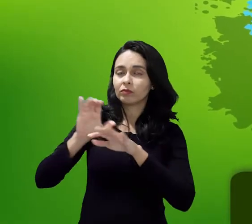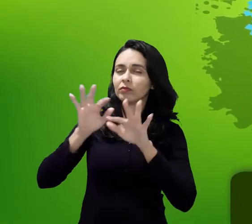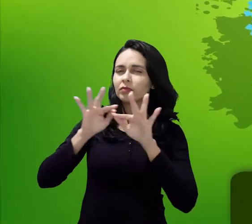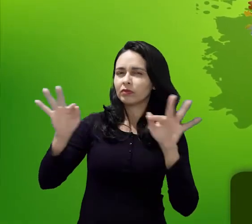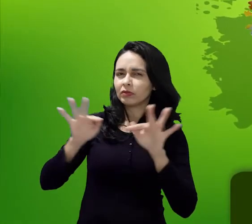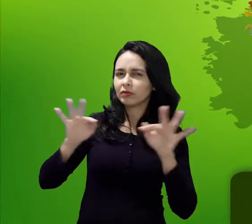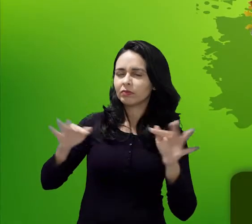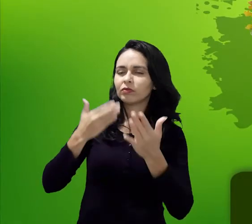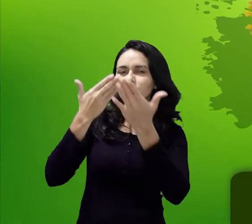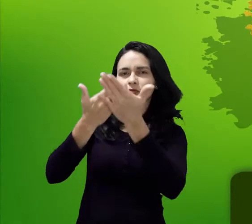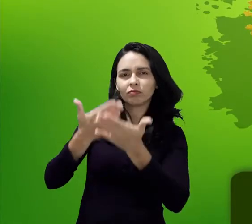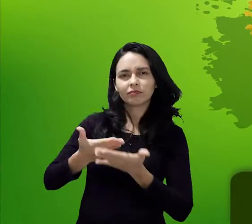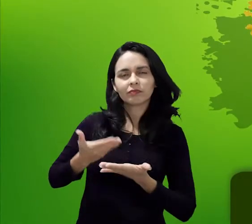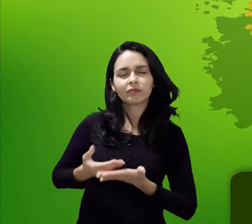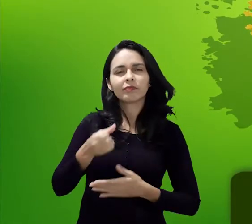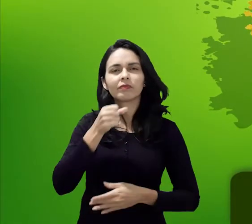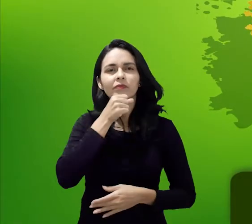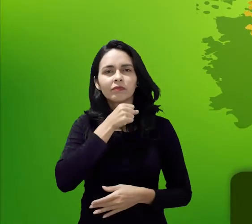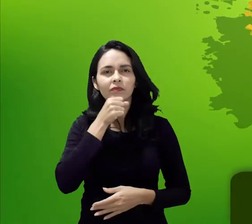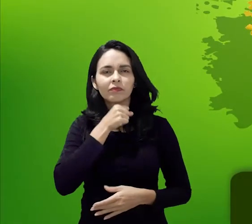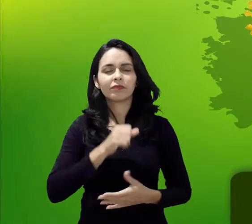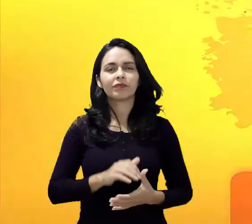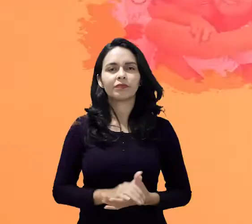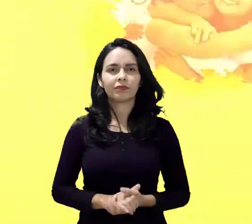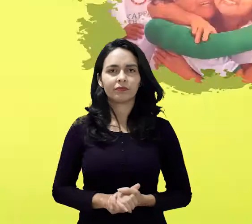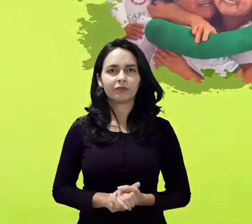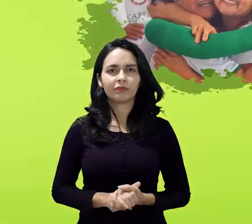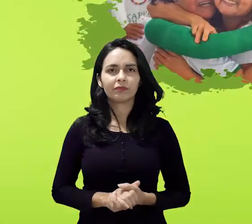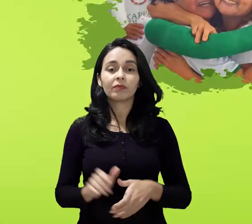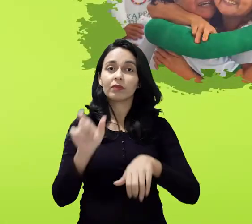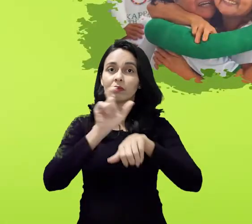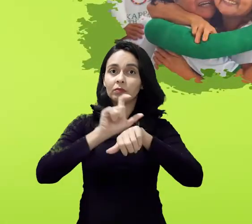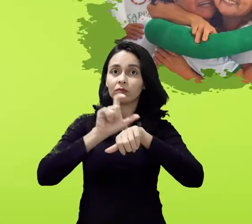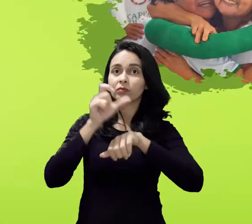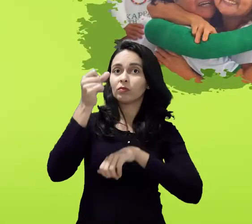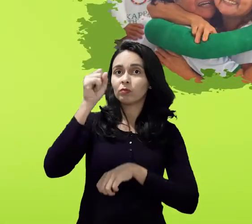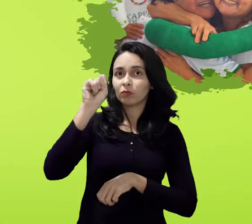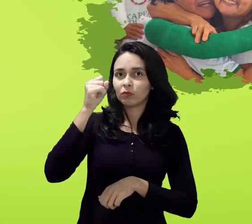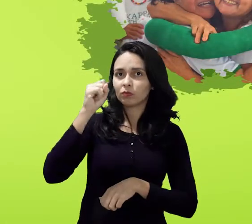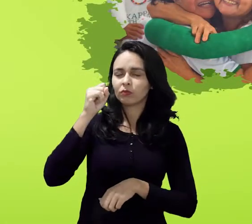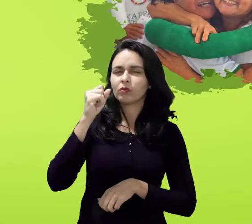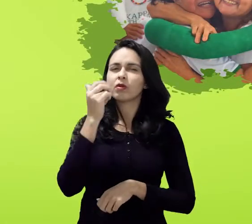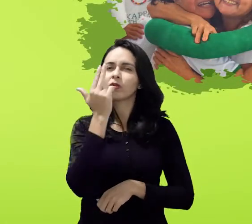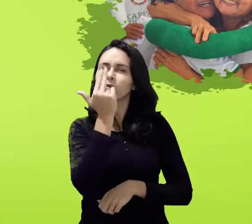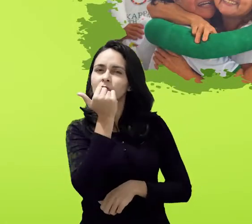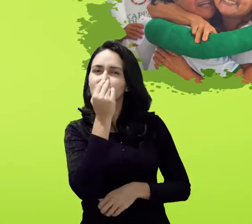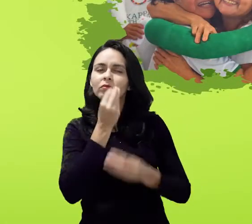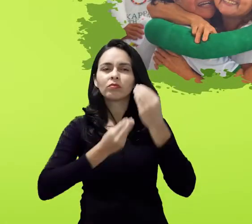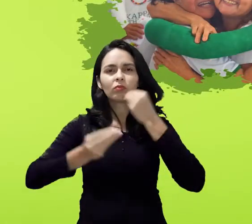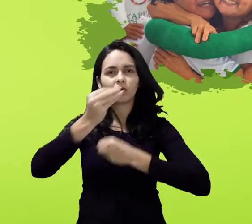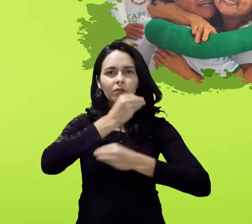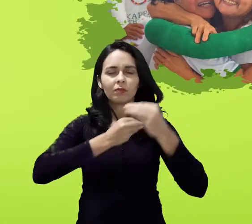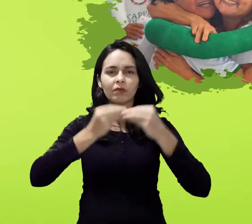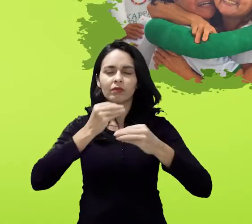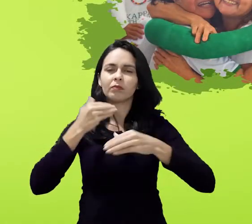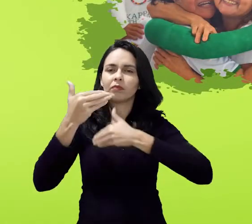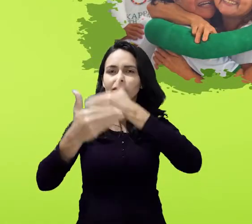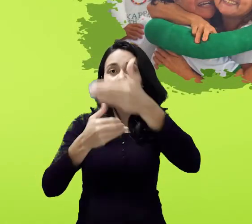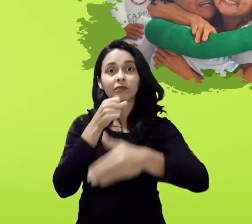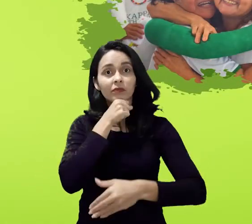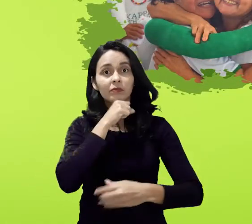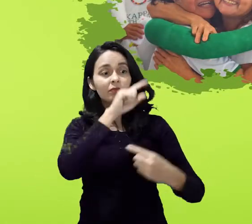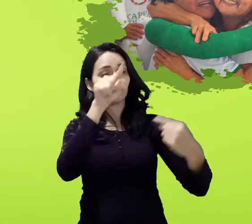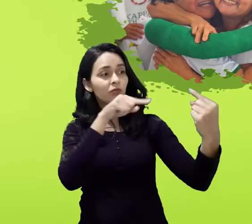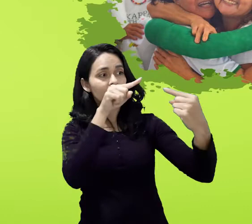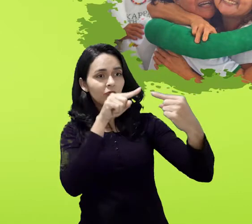curso de noções básicas em gerontologia módulo 8 nutrição e envelhecimento